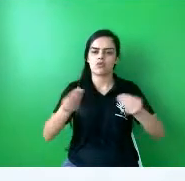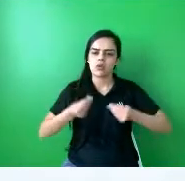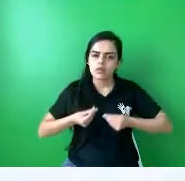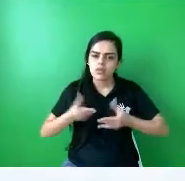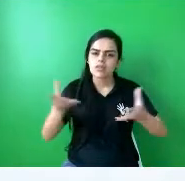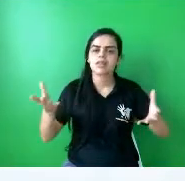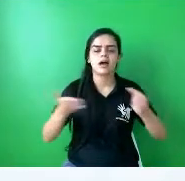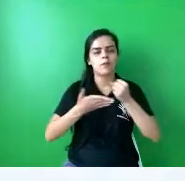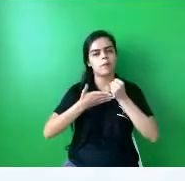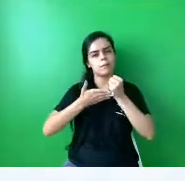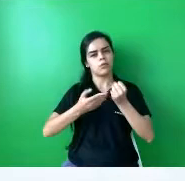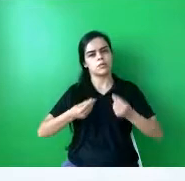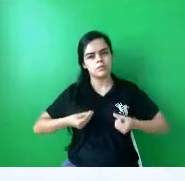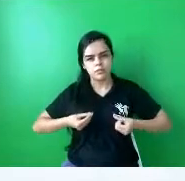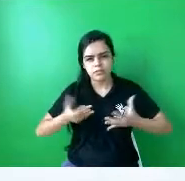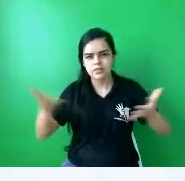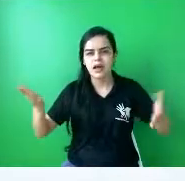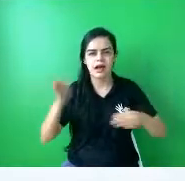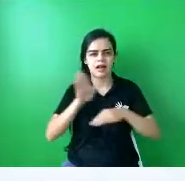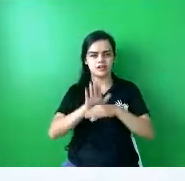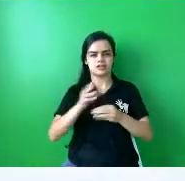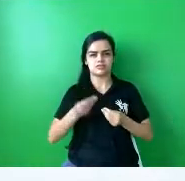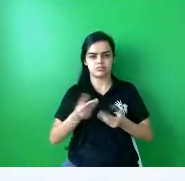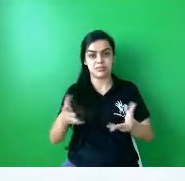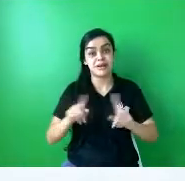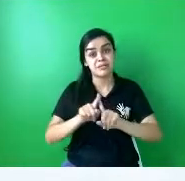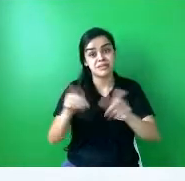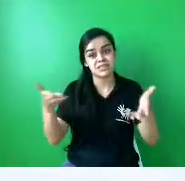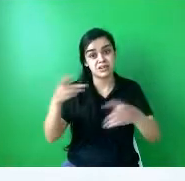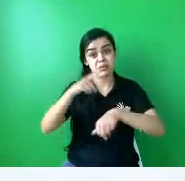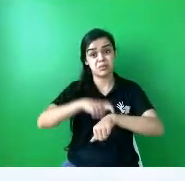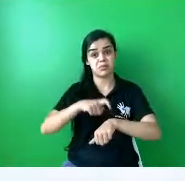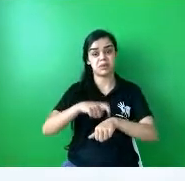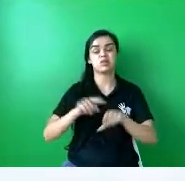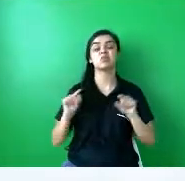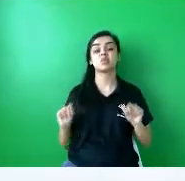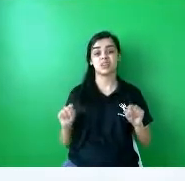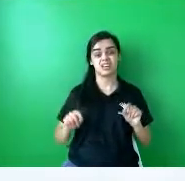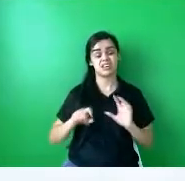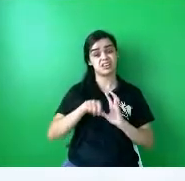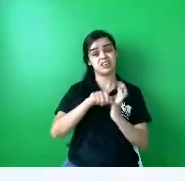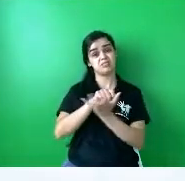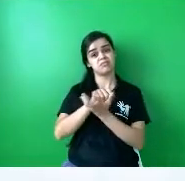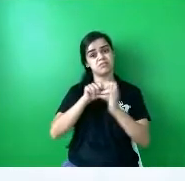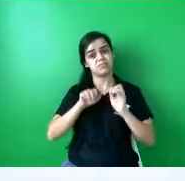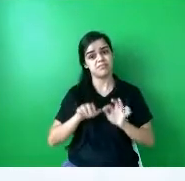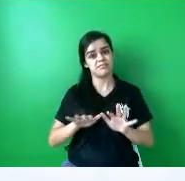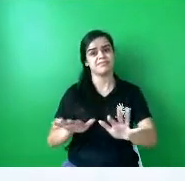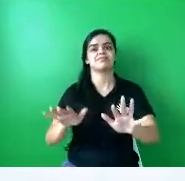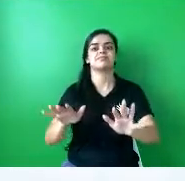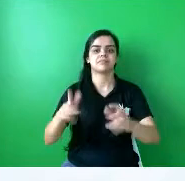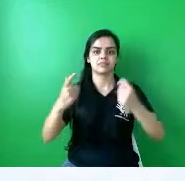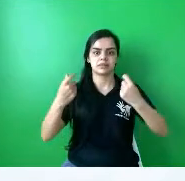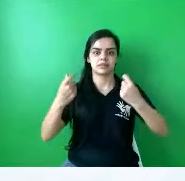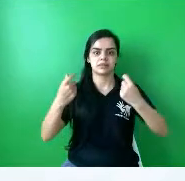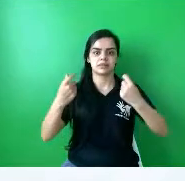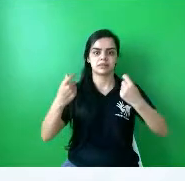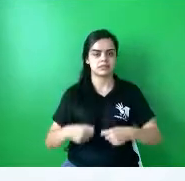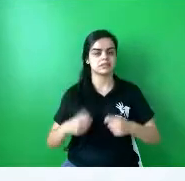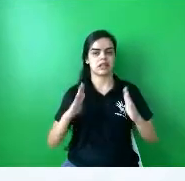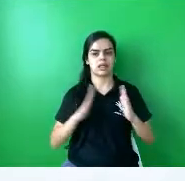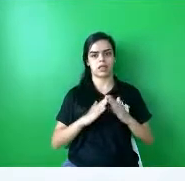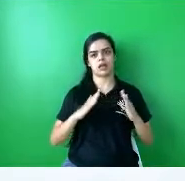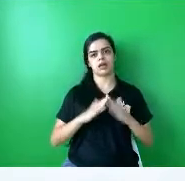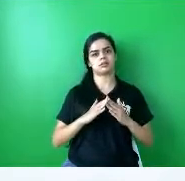todo o auxílio, e de repente vem uma pandemia e a gente acaba tendo que ficar durante um grande período sem poder utilizar,